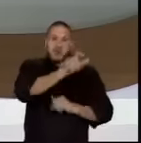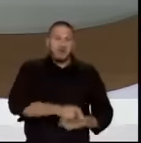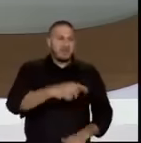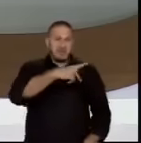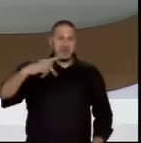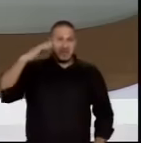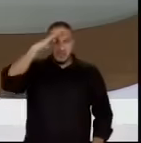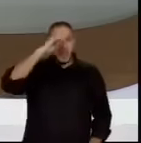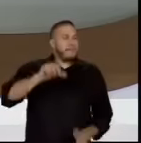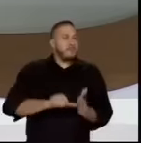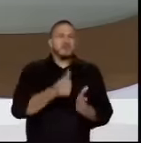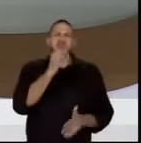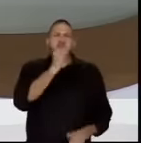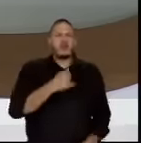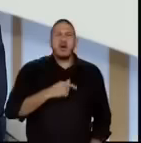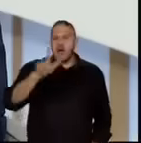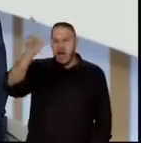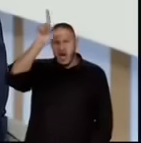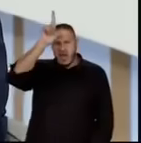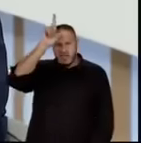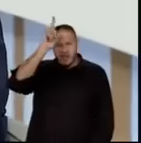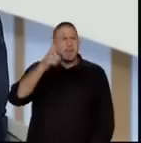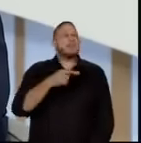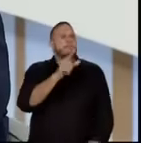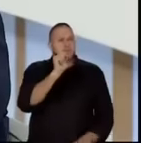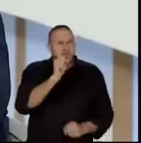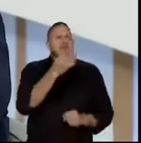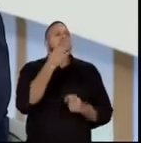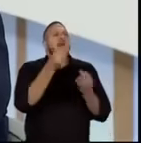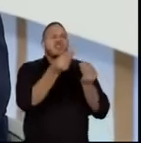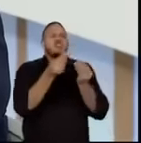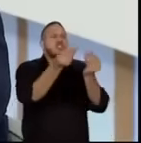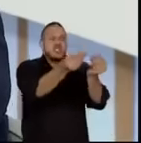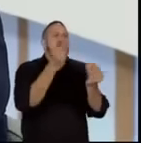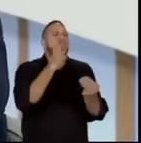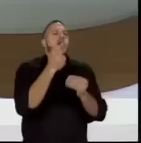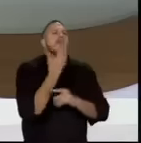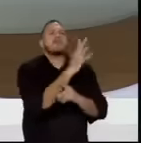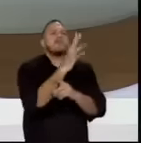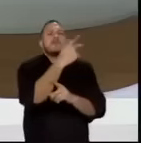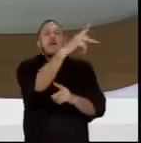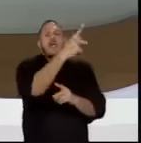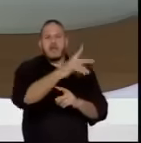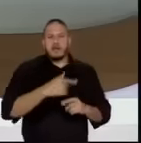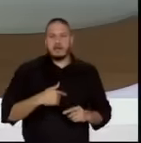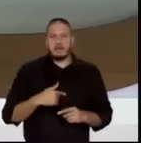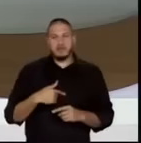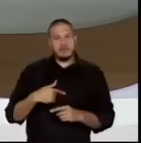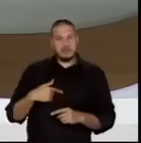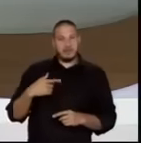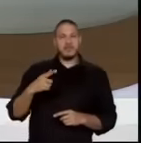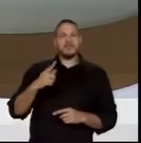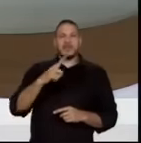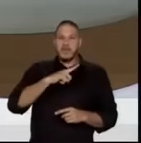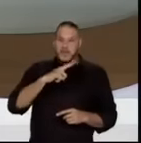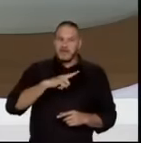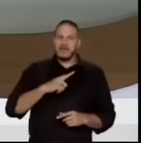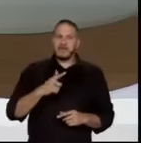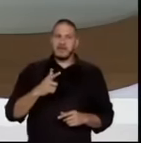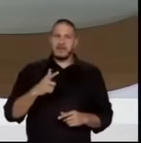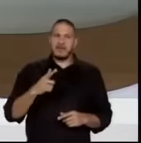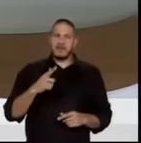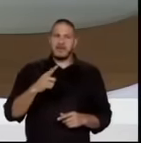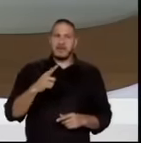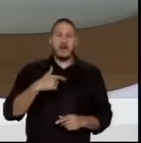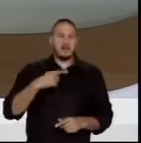foi o primeiro a dizer que a Alemanha poderia pegar o dinheiro e usar para reflorestar a Alemanha. Gerou até uma resposta elegante, eu diria,